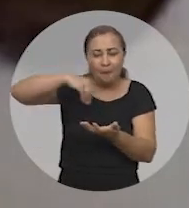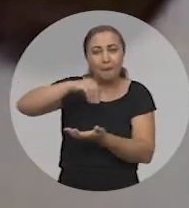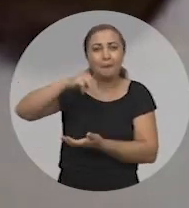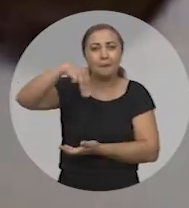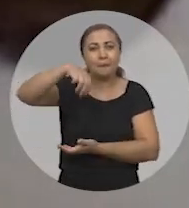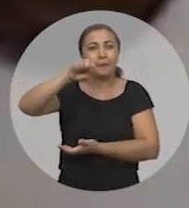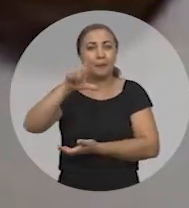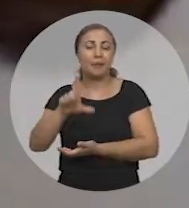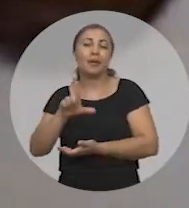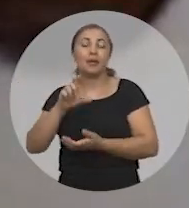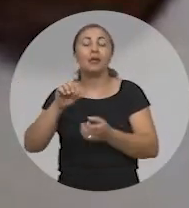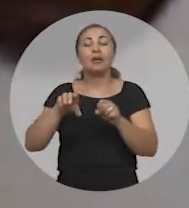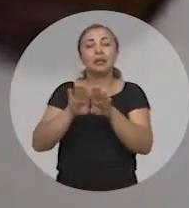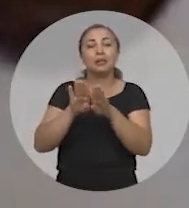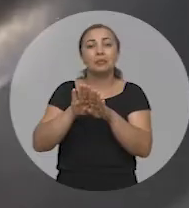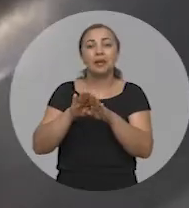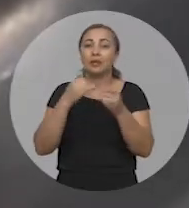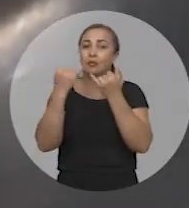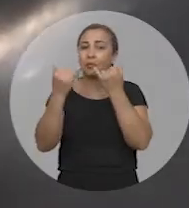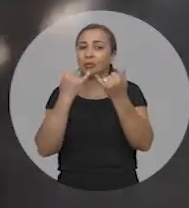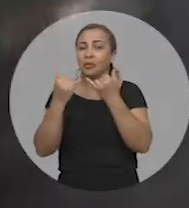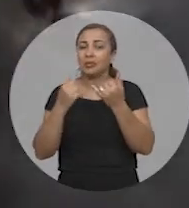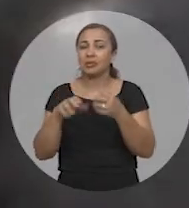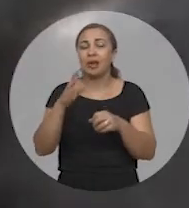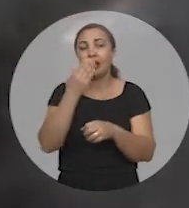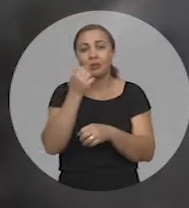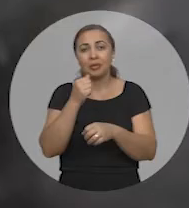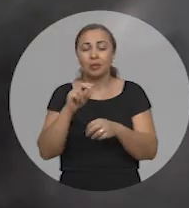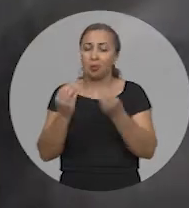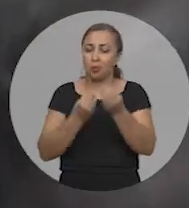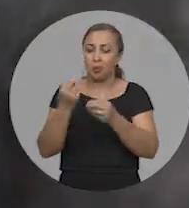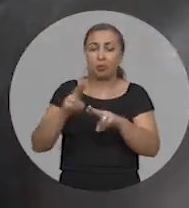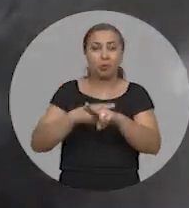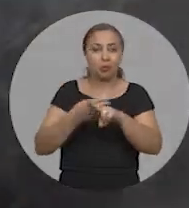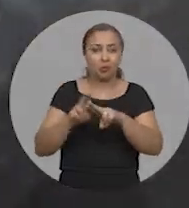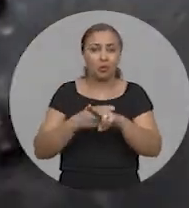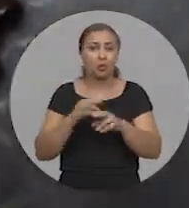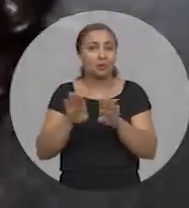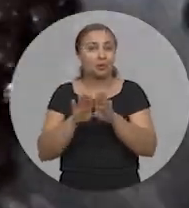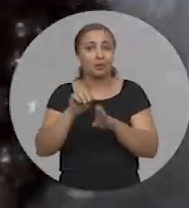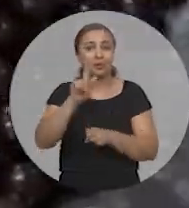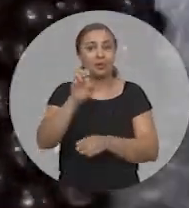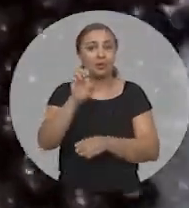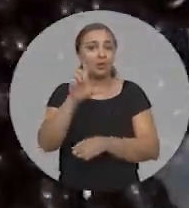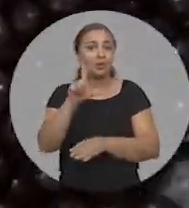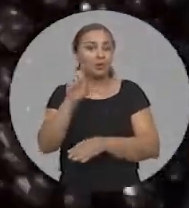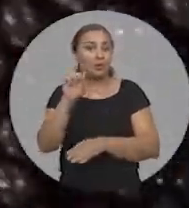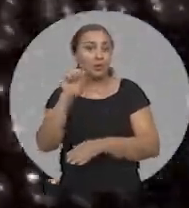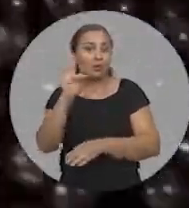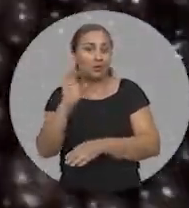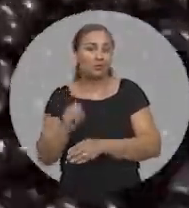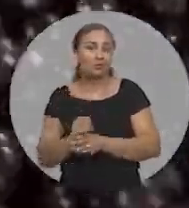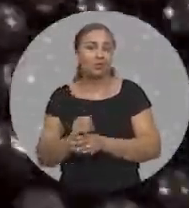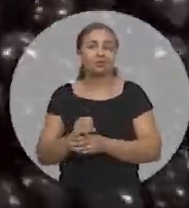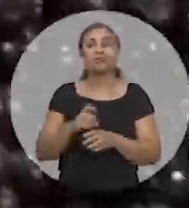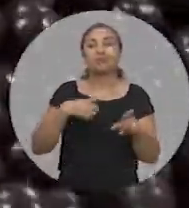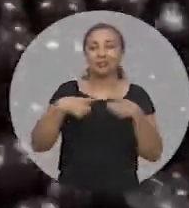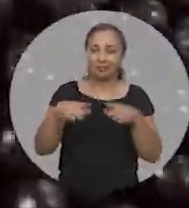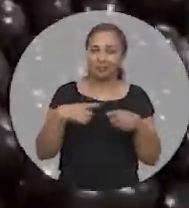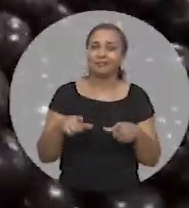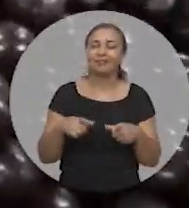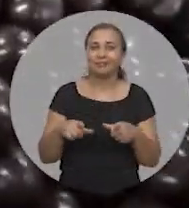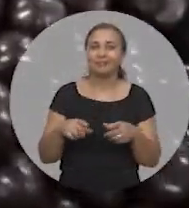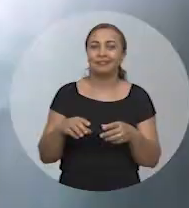factível de aplicação informações alimentícias tá como chocolate e gelado comestível e